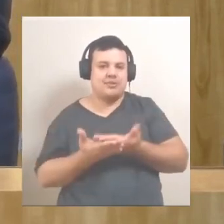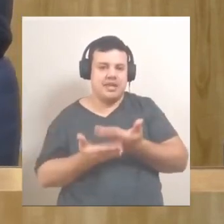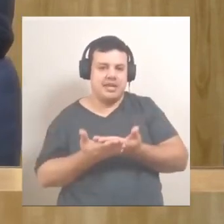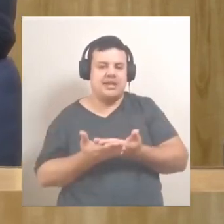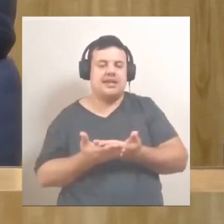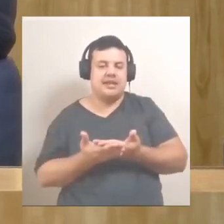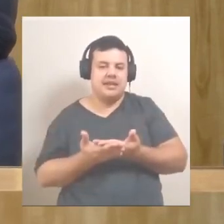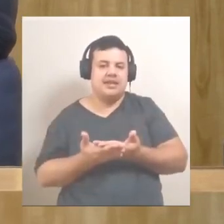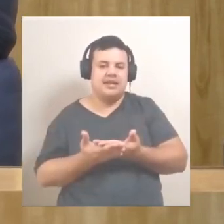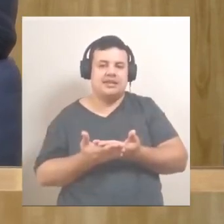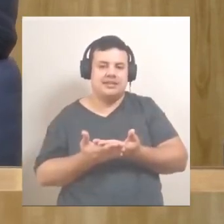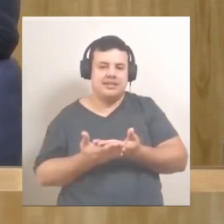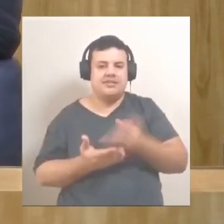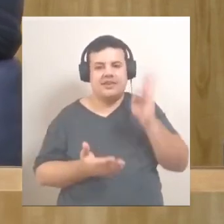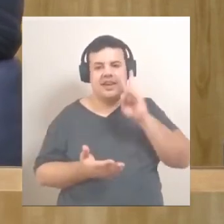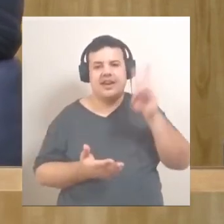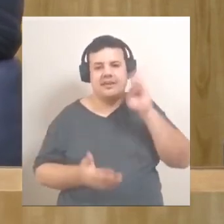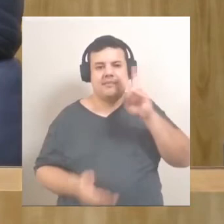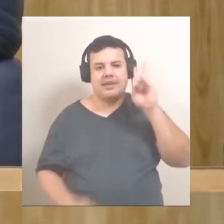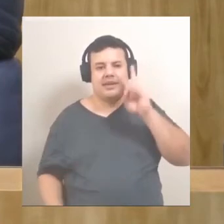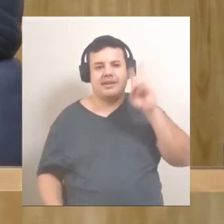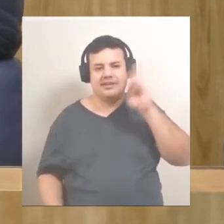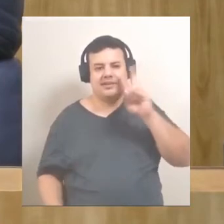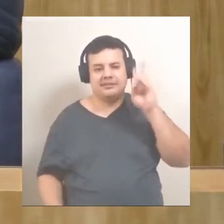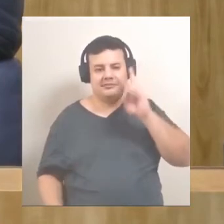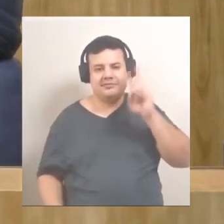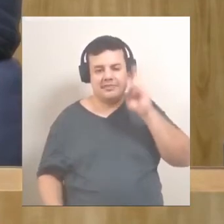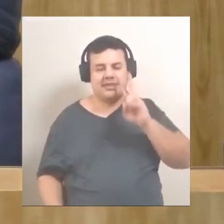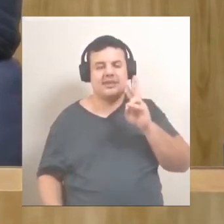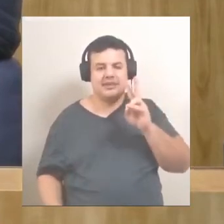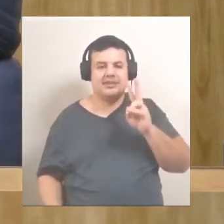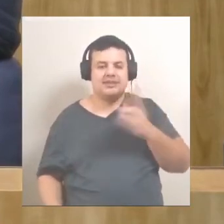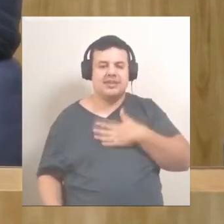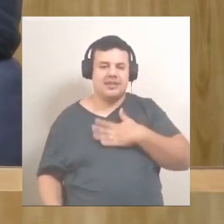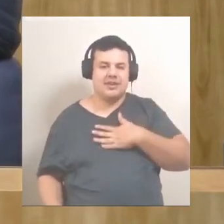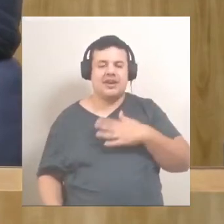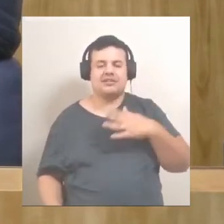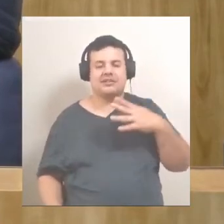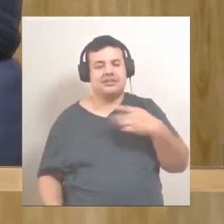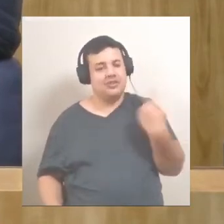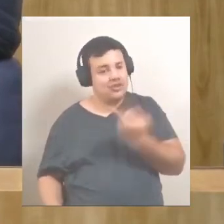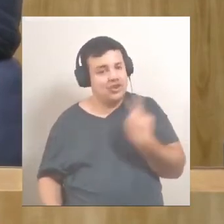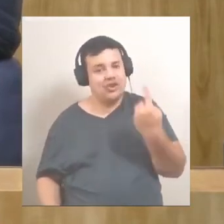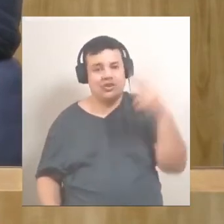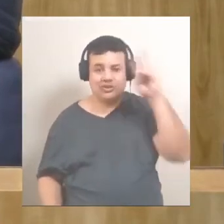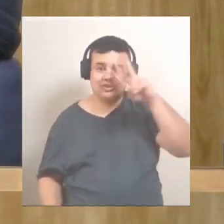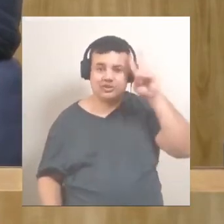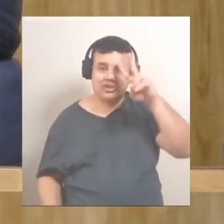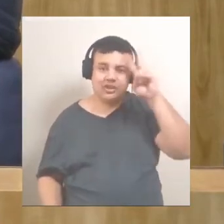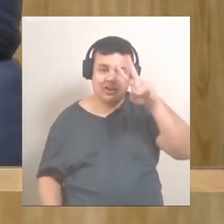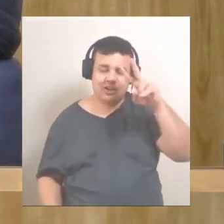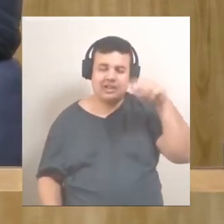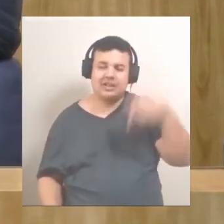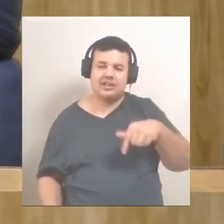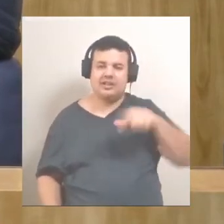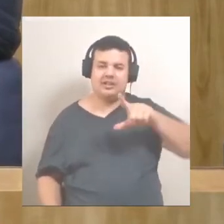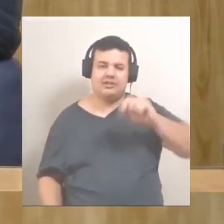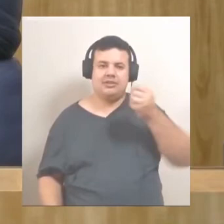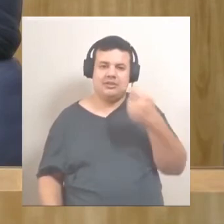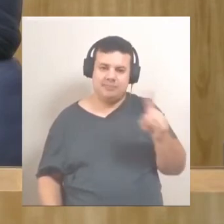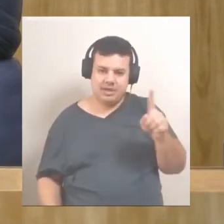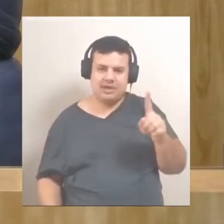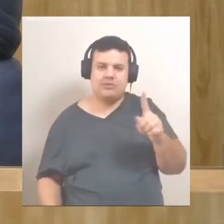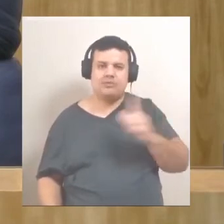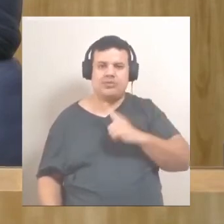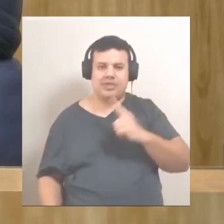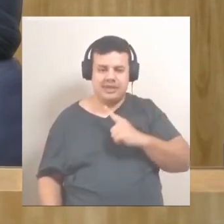né? Fui relembrando. Como, aliás, relembrei bastante da nossa história no dia que o Tem no Limão promoveu aí um encontro